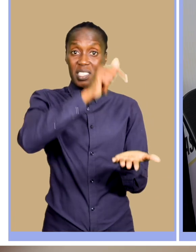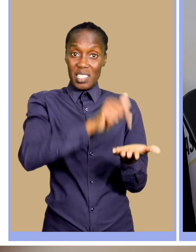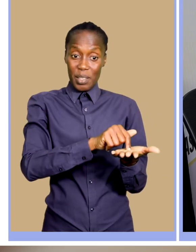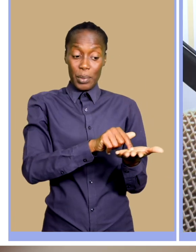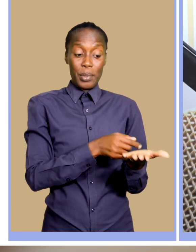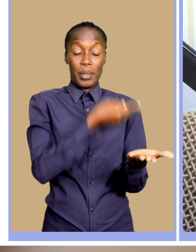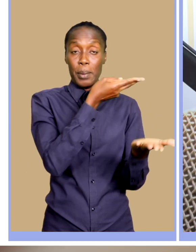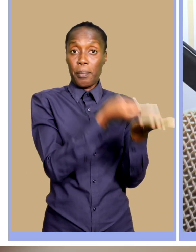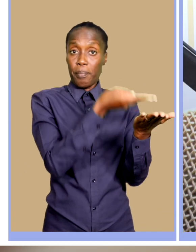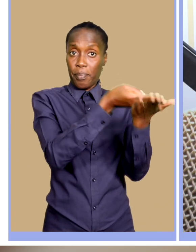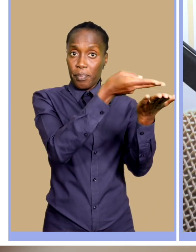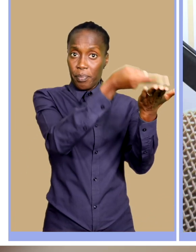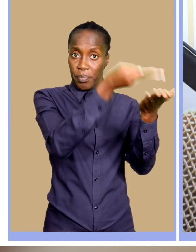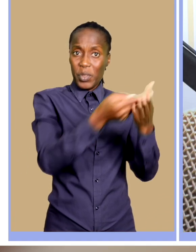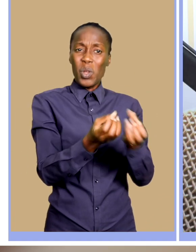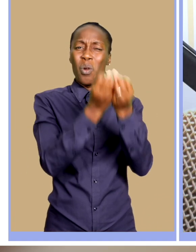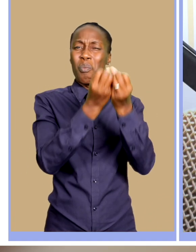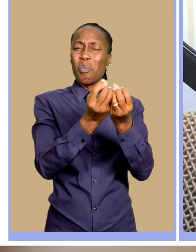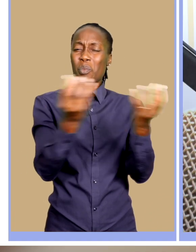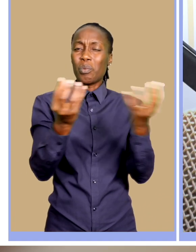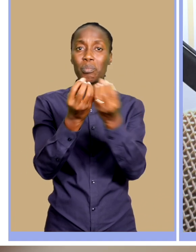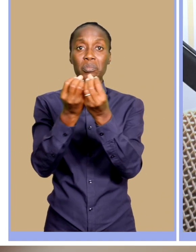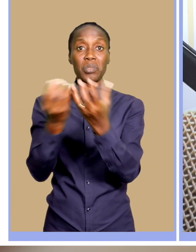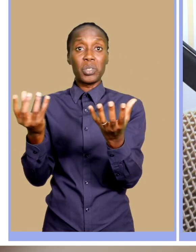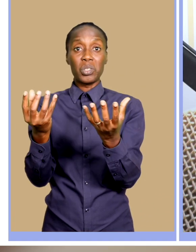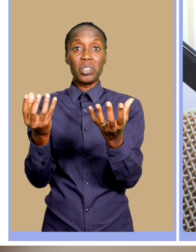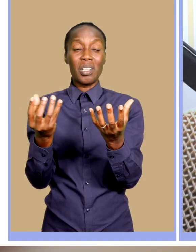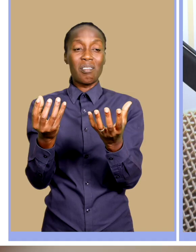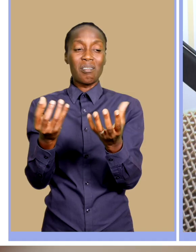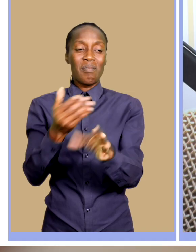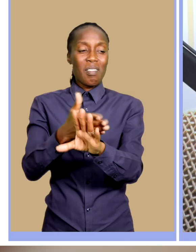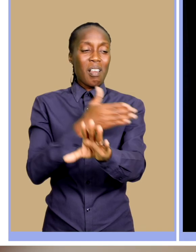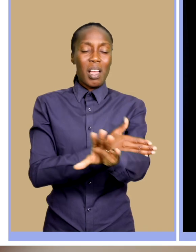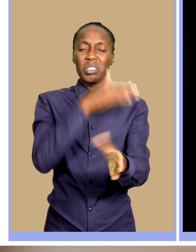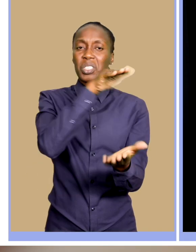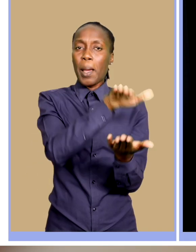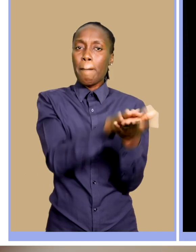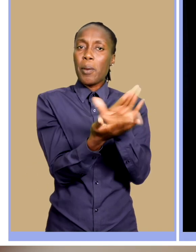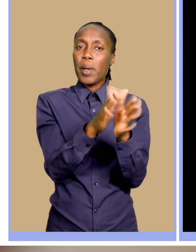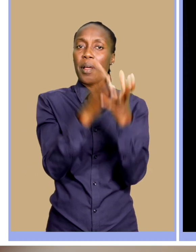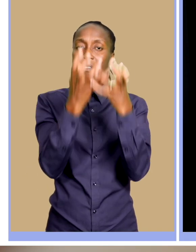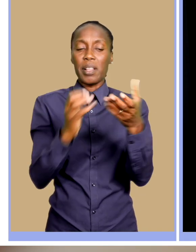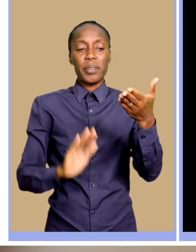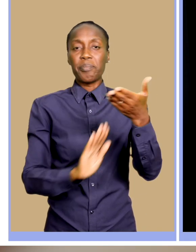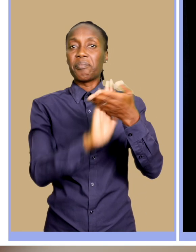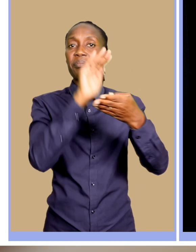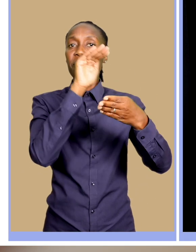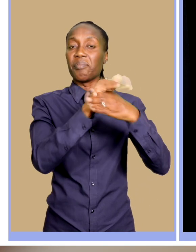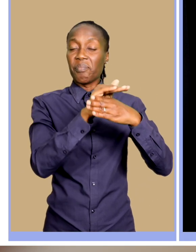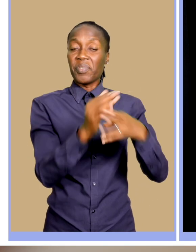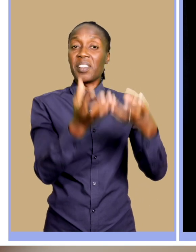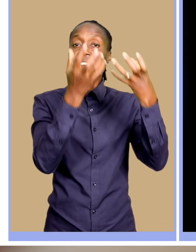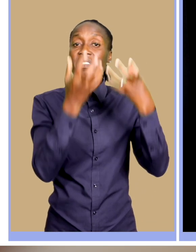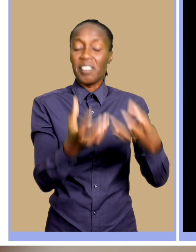Muitos deles também não estão preparados em termos de acesso físico, em primeiro lugar. Questões de